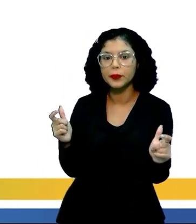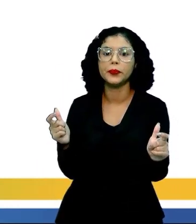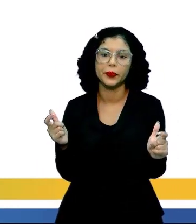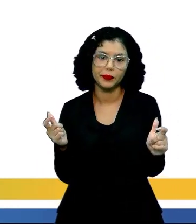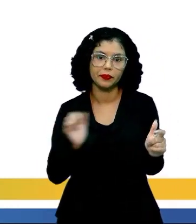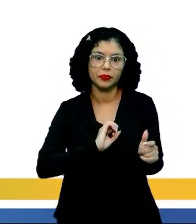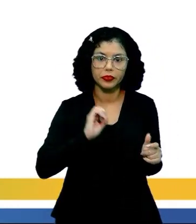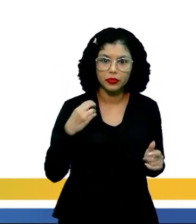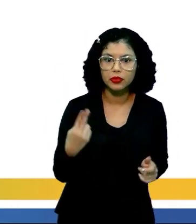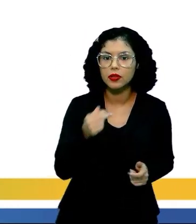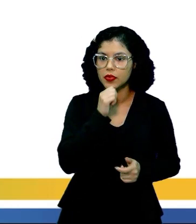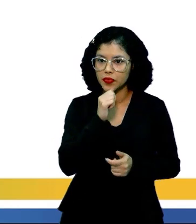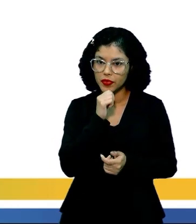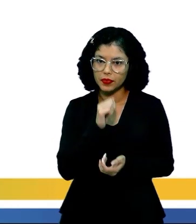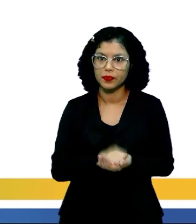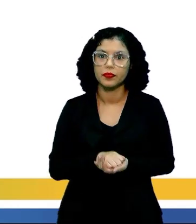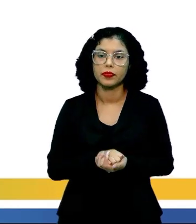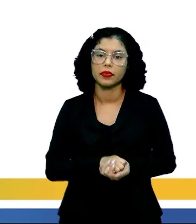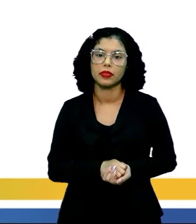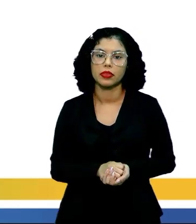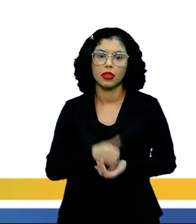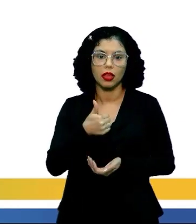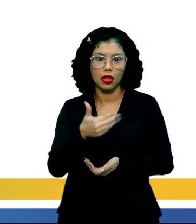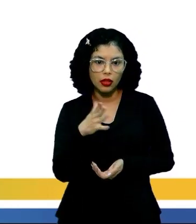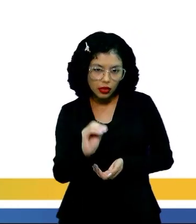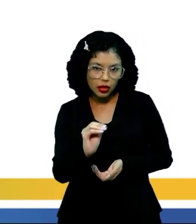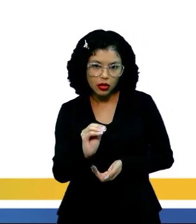maior. Ou seja, ele vai calcular